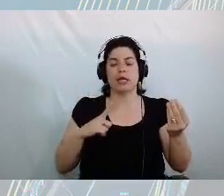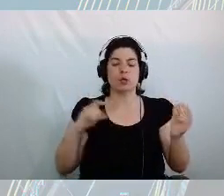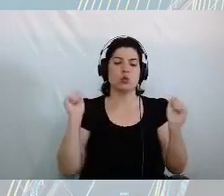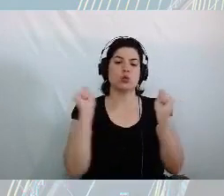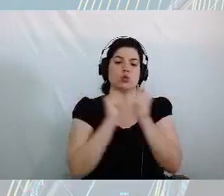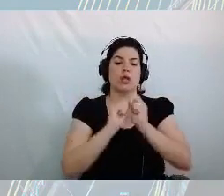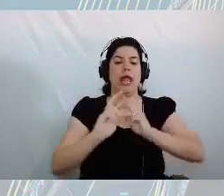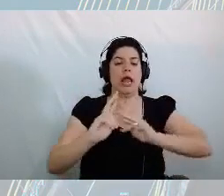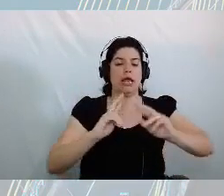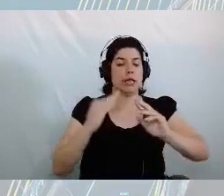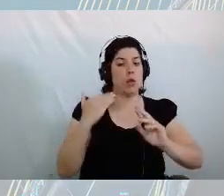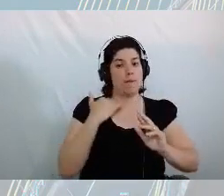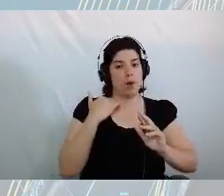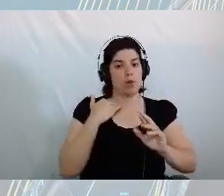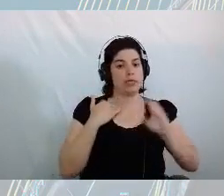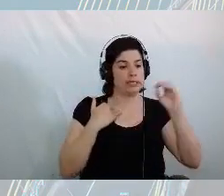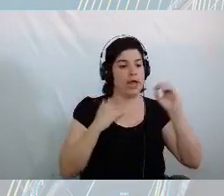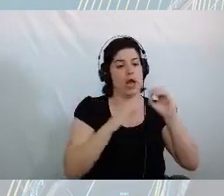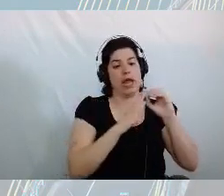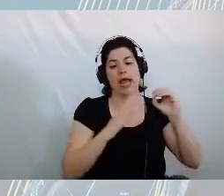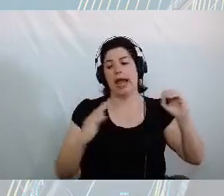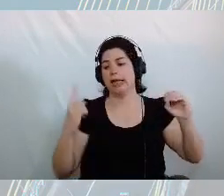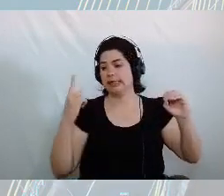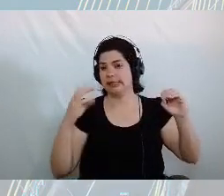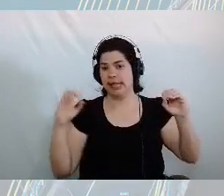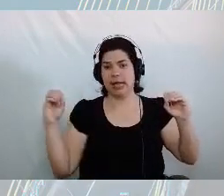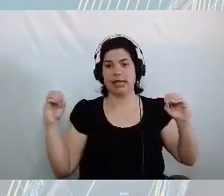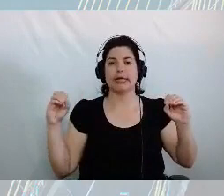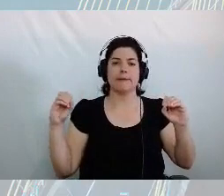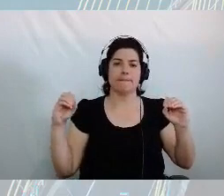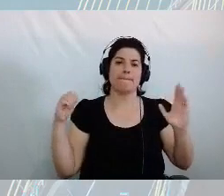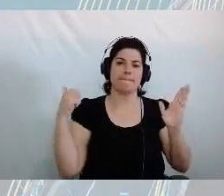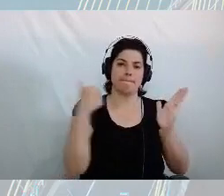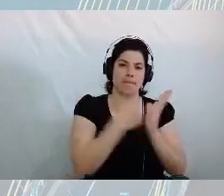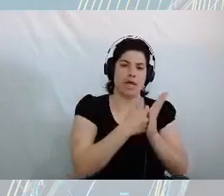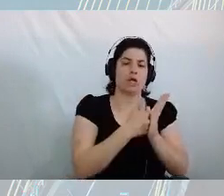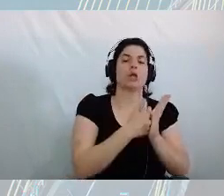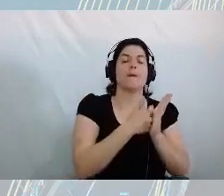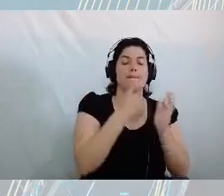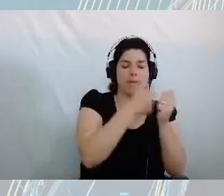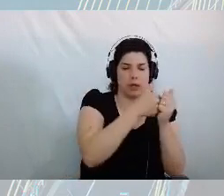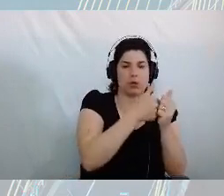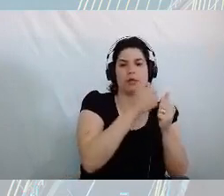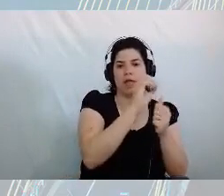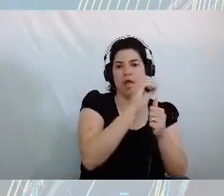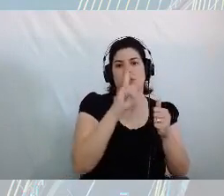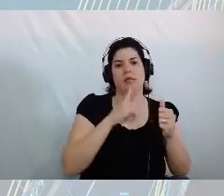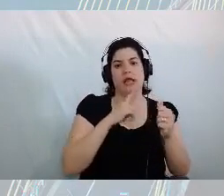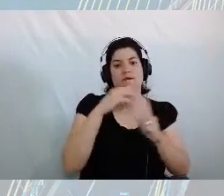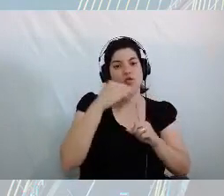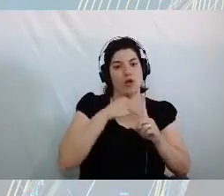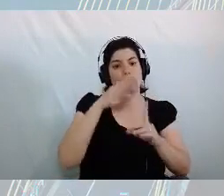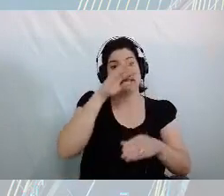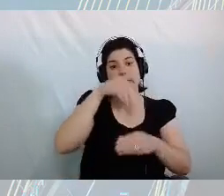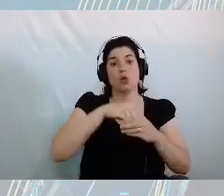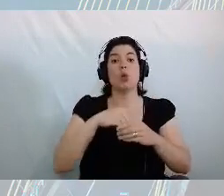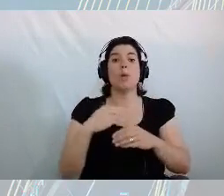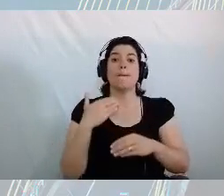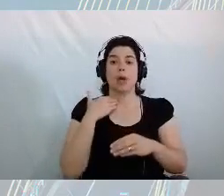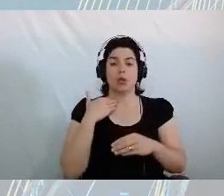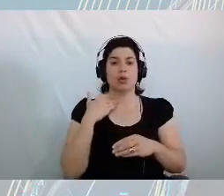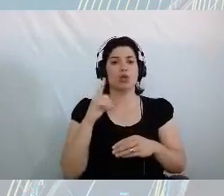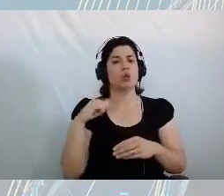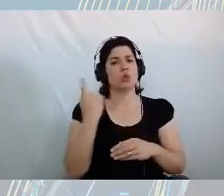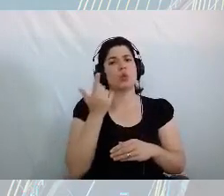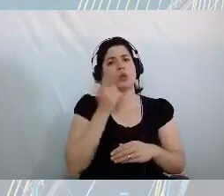mais saudável, quanto mais próximo de 0 o cliente está mais vulnerável dentro do banco. E a partir disso a gente consegue saber,